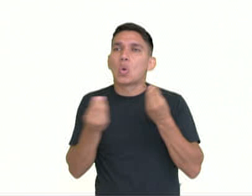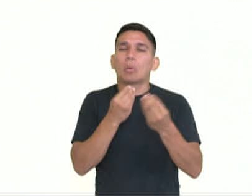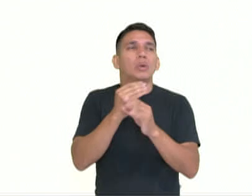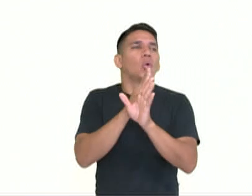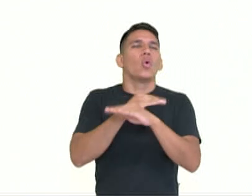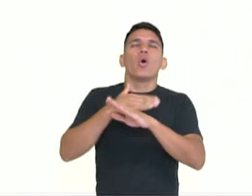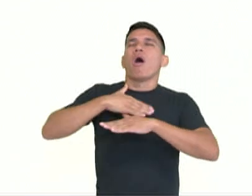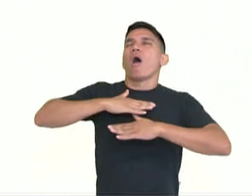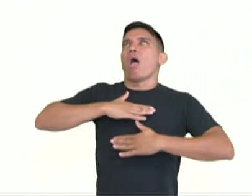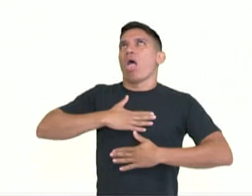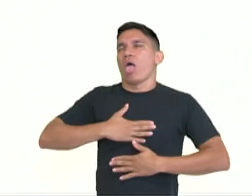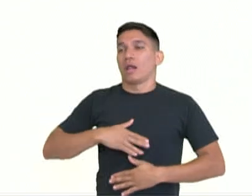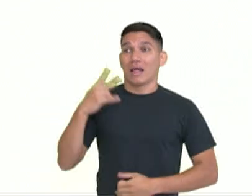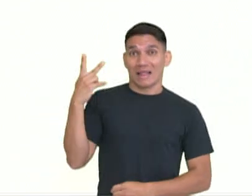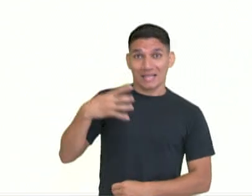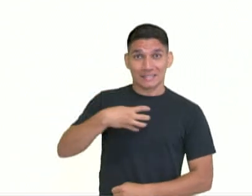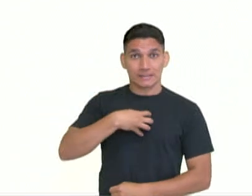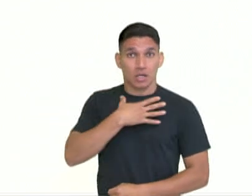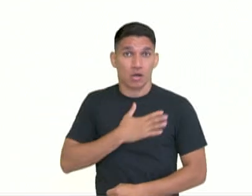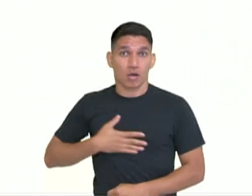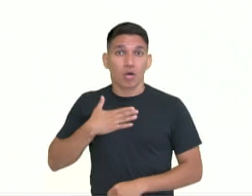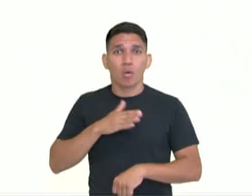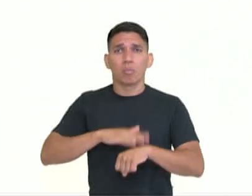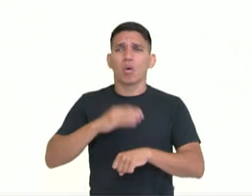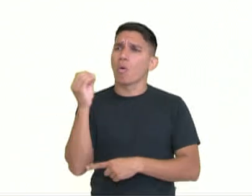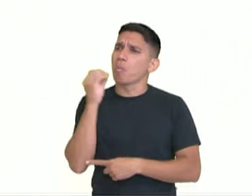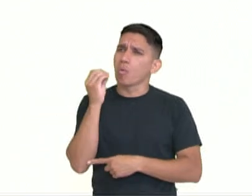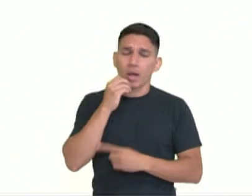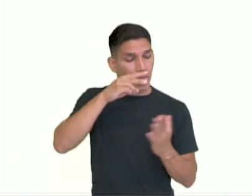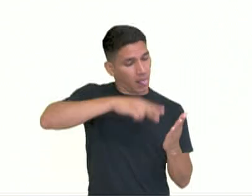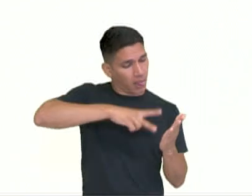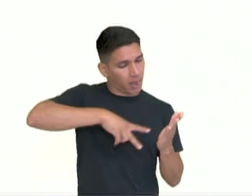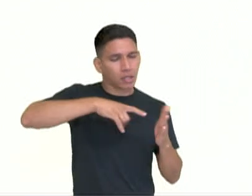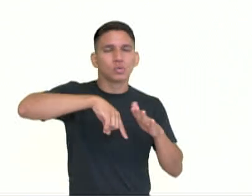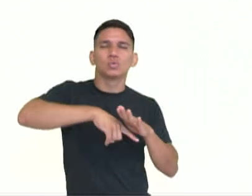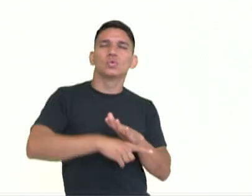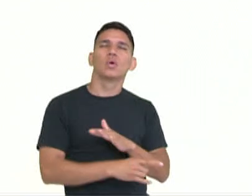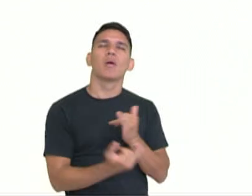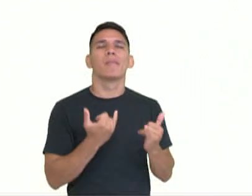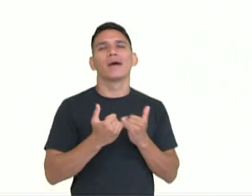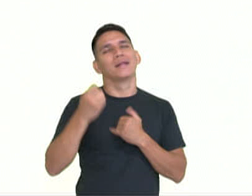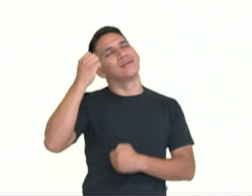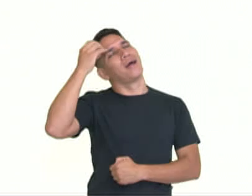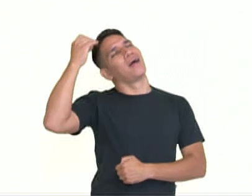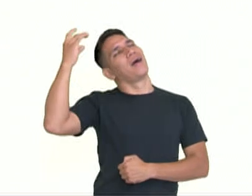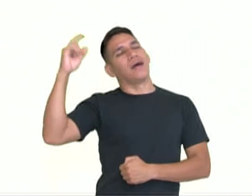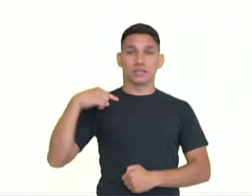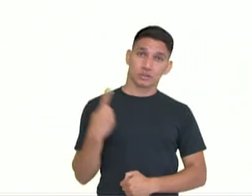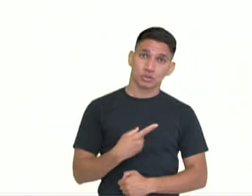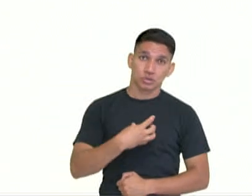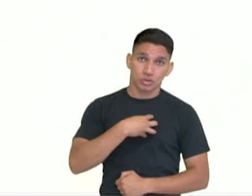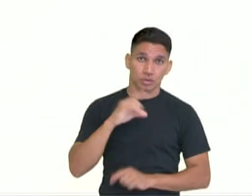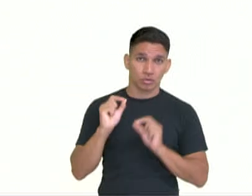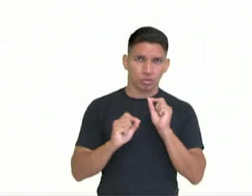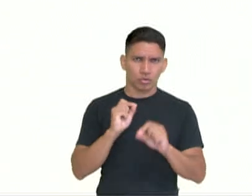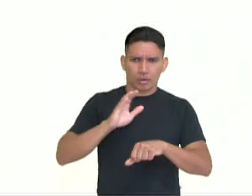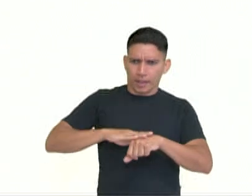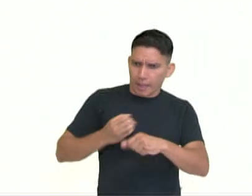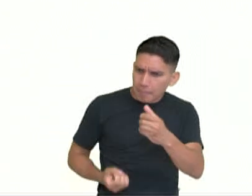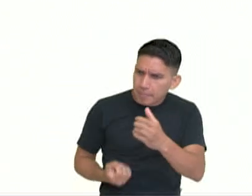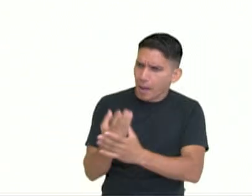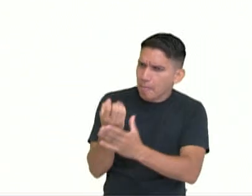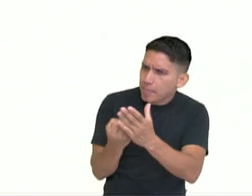estudante, o mergulho nas letras, a oportunidade de viver outras histórias tem sido um refúgio. E para nós, produtores de conteúdo